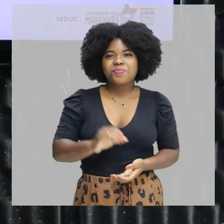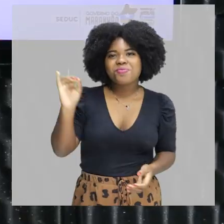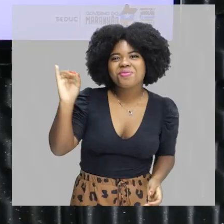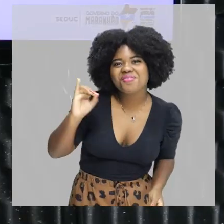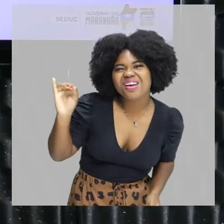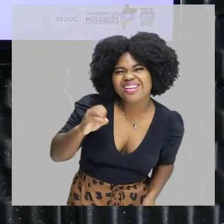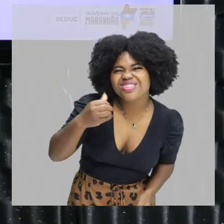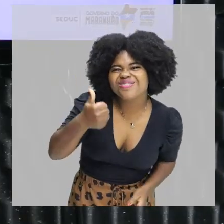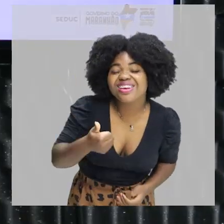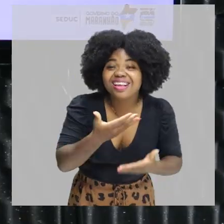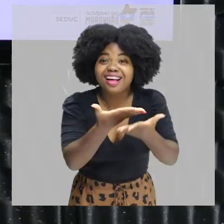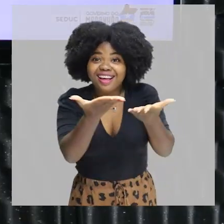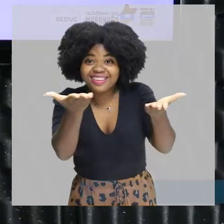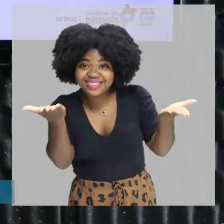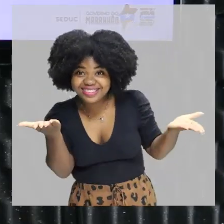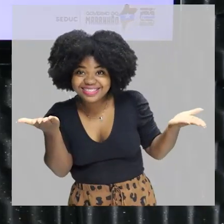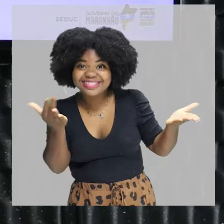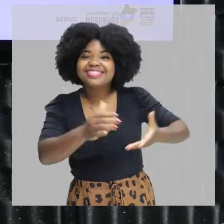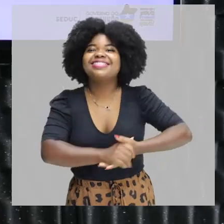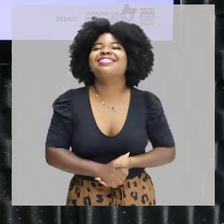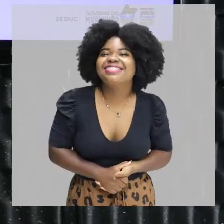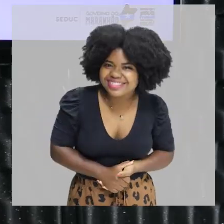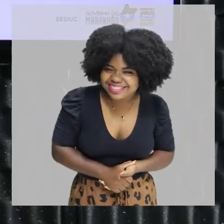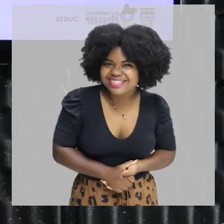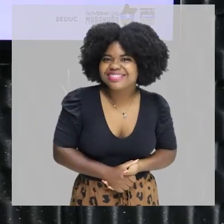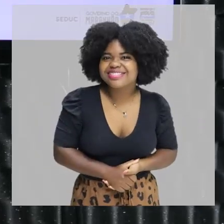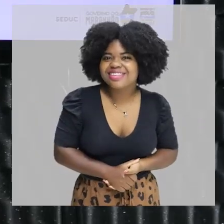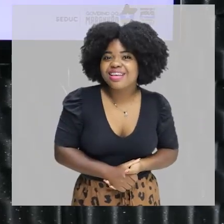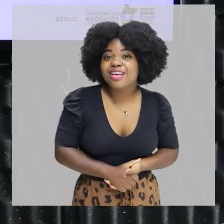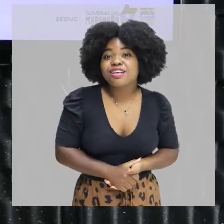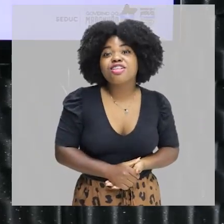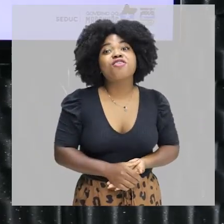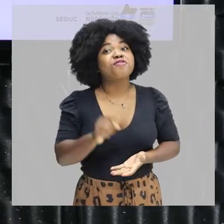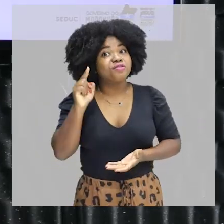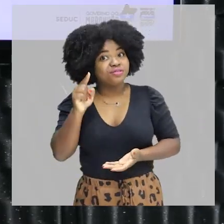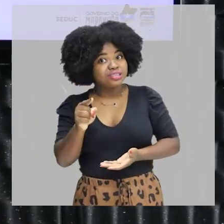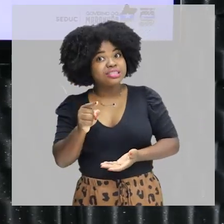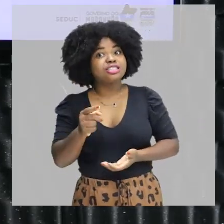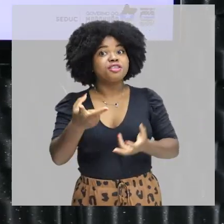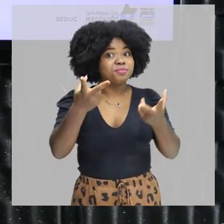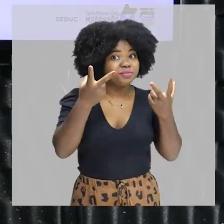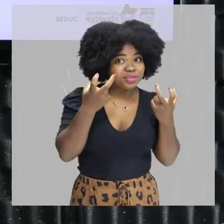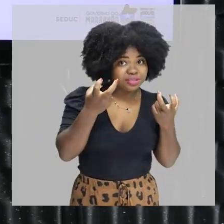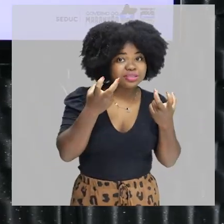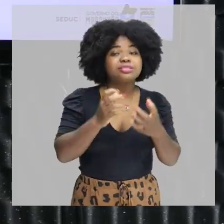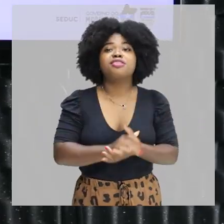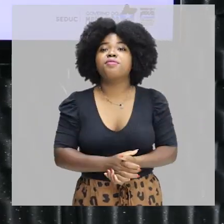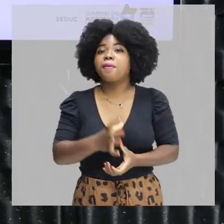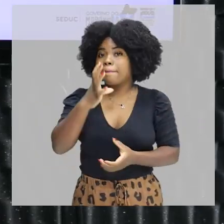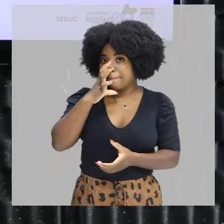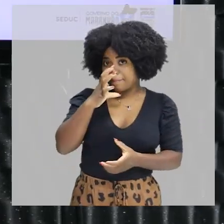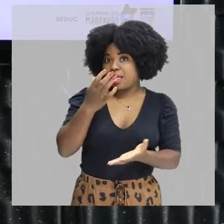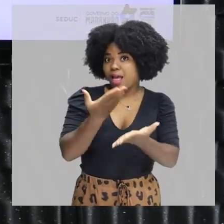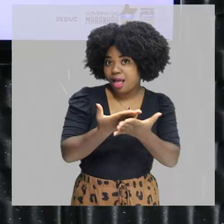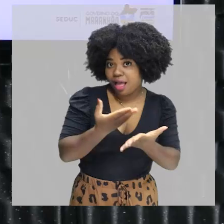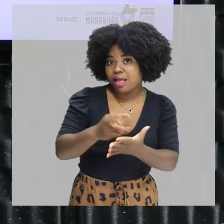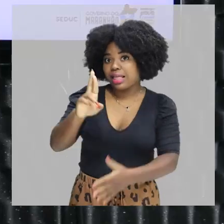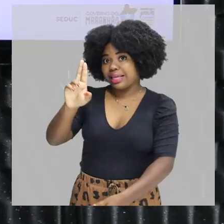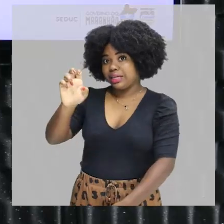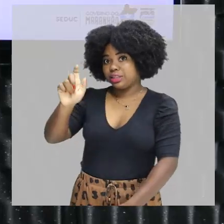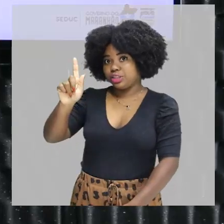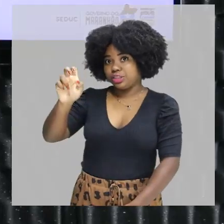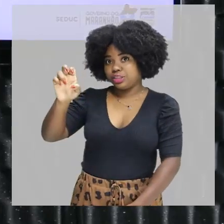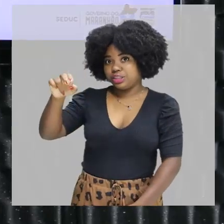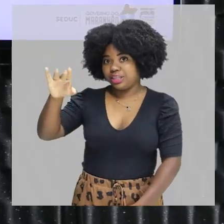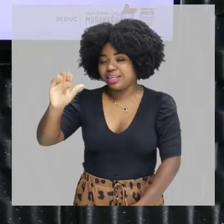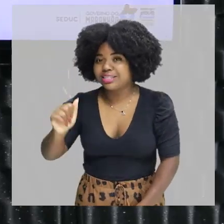Oi, chuchus, tudo bem com vocês? E aí, vocês já viram as aulas de regência comigo,